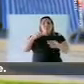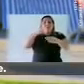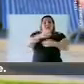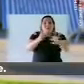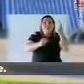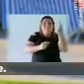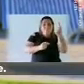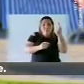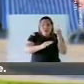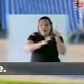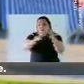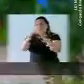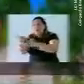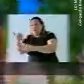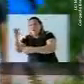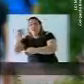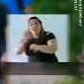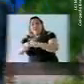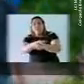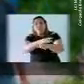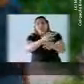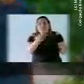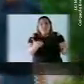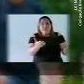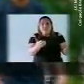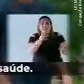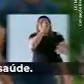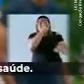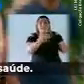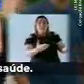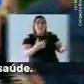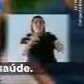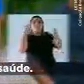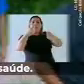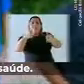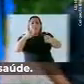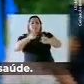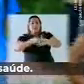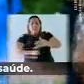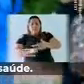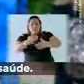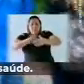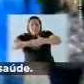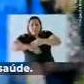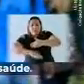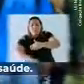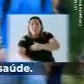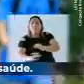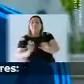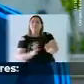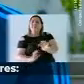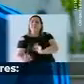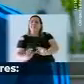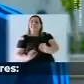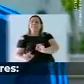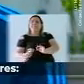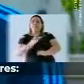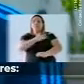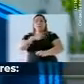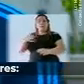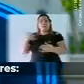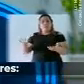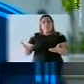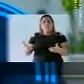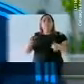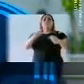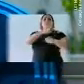eu entrei uma hora saindo, dez horas da noite. A gente precisa de saneamento básico, precisa de esgoto tratado, precisa de saúde. A roubadeira vai